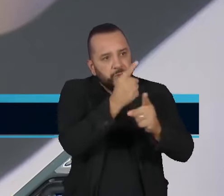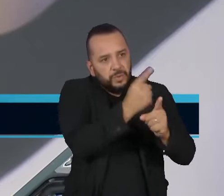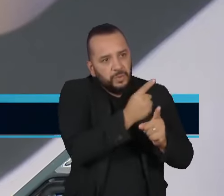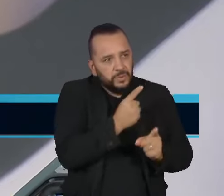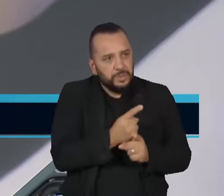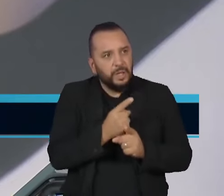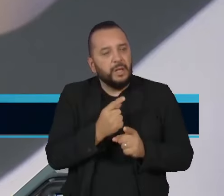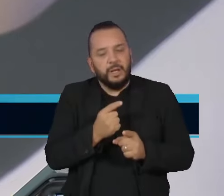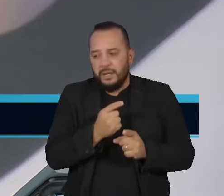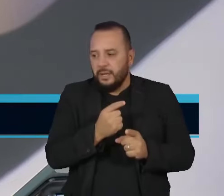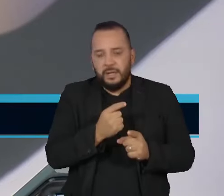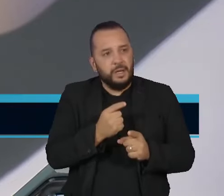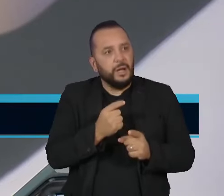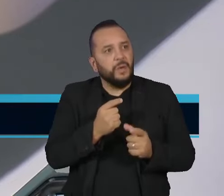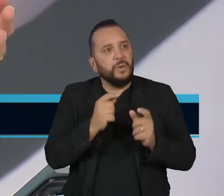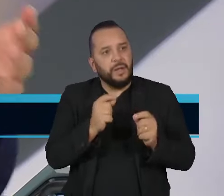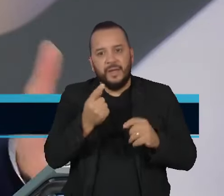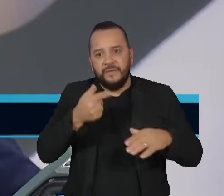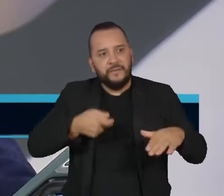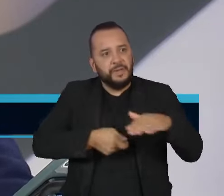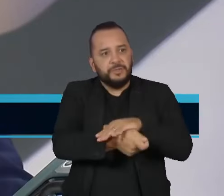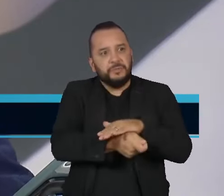altera. O mundo